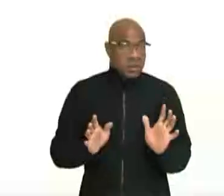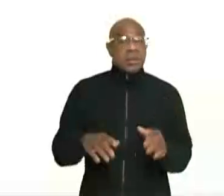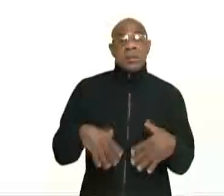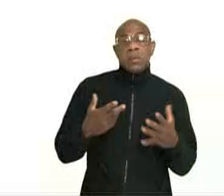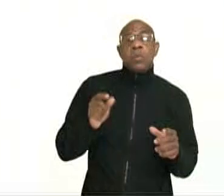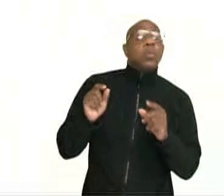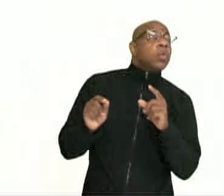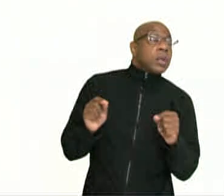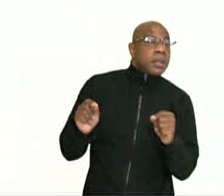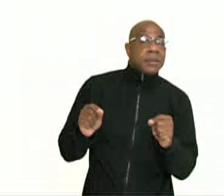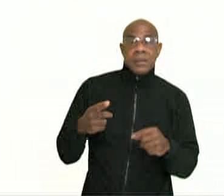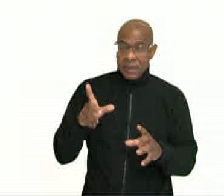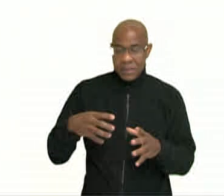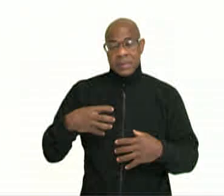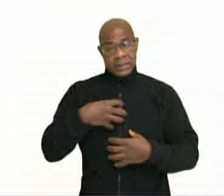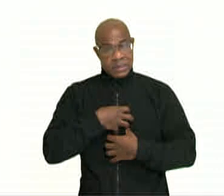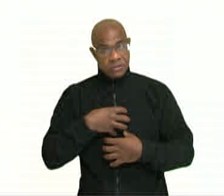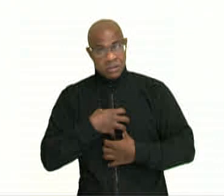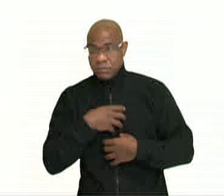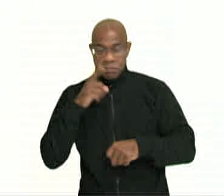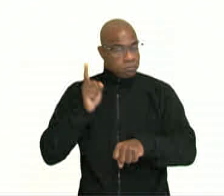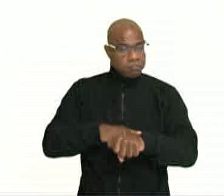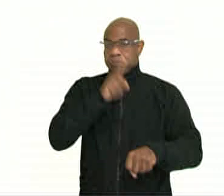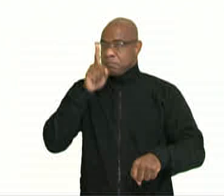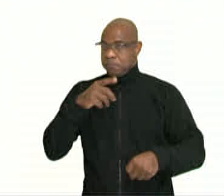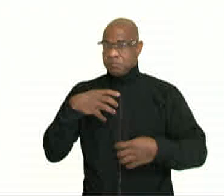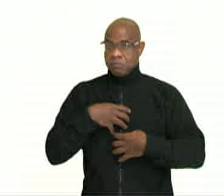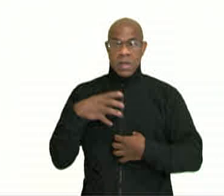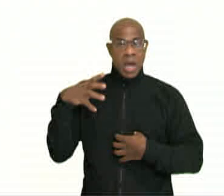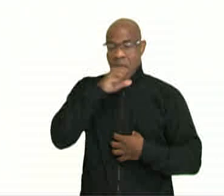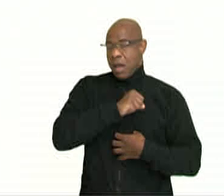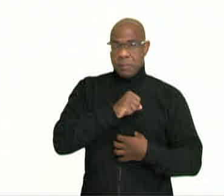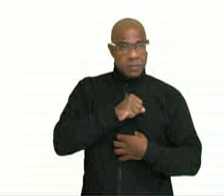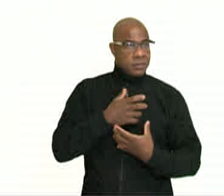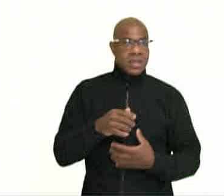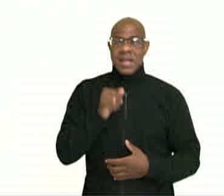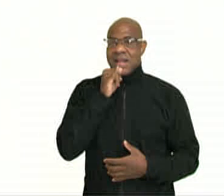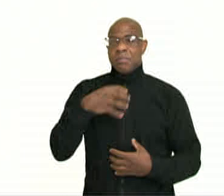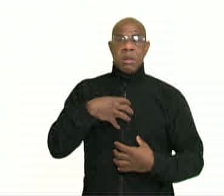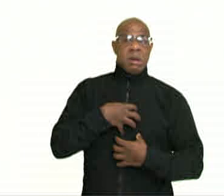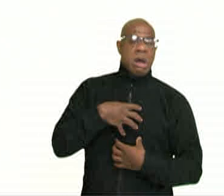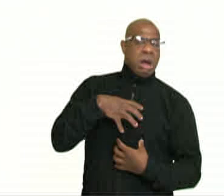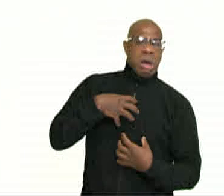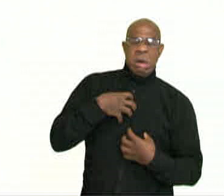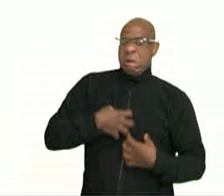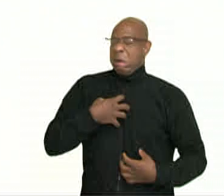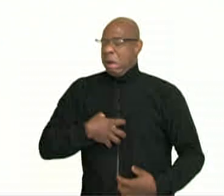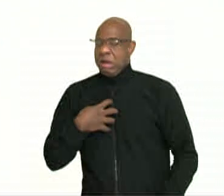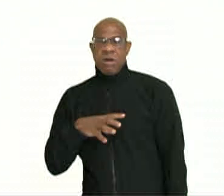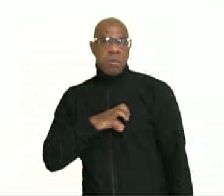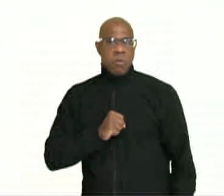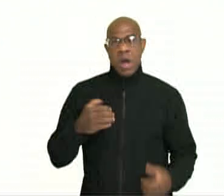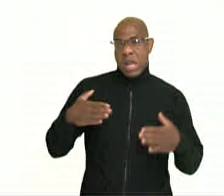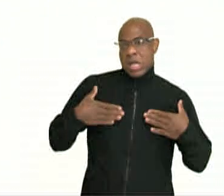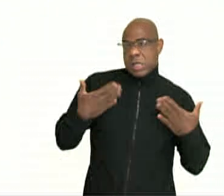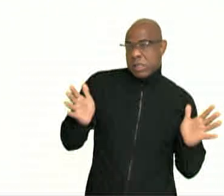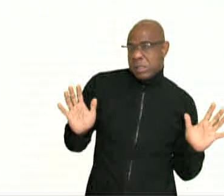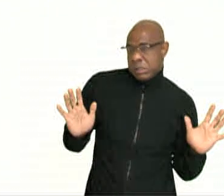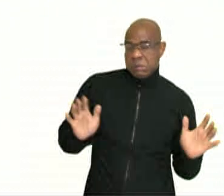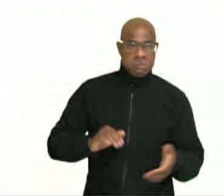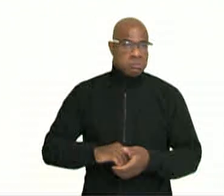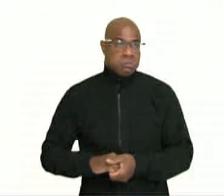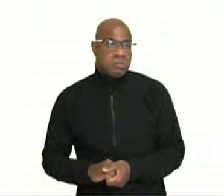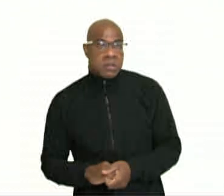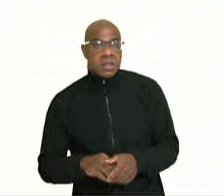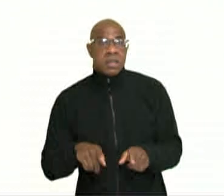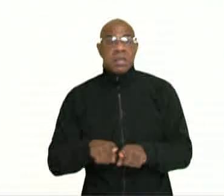em conta sentimento momentâneo, né? Seja ele de raiva, de amor, de alegria. E considerar